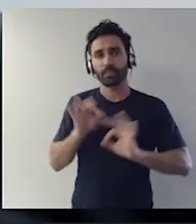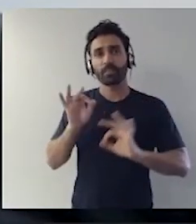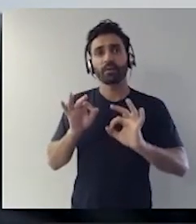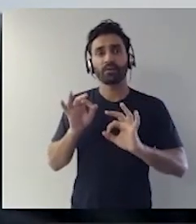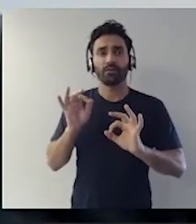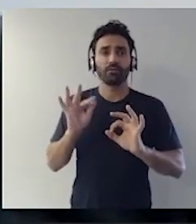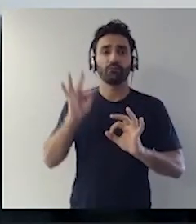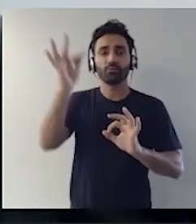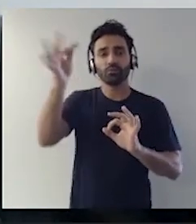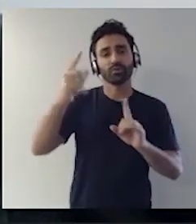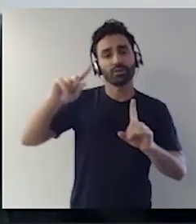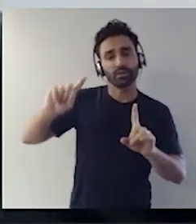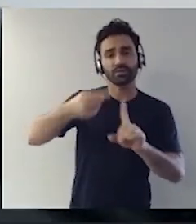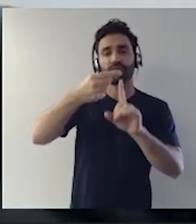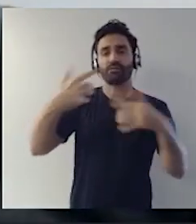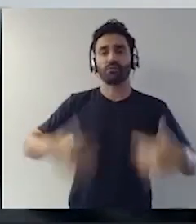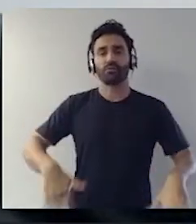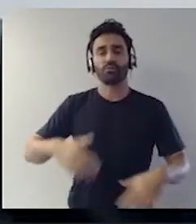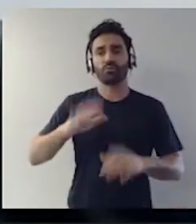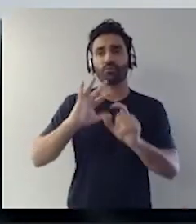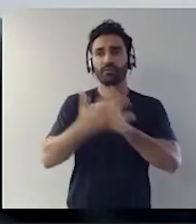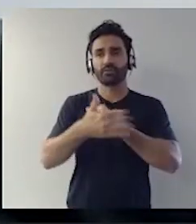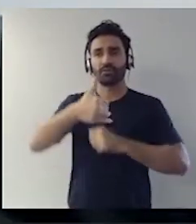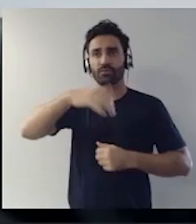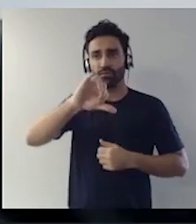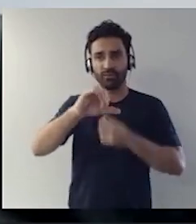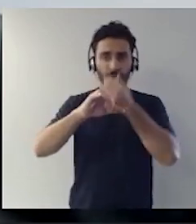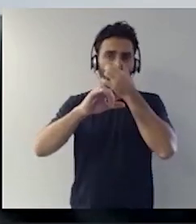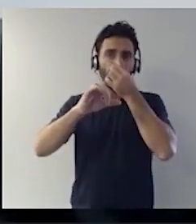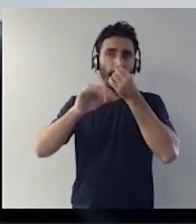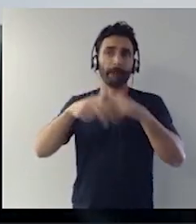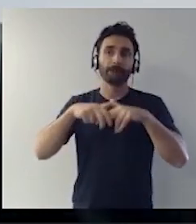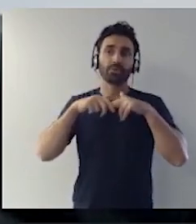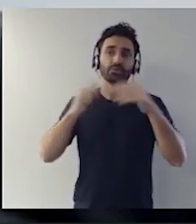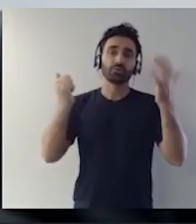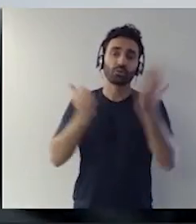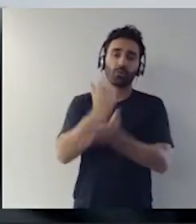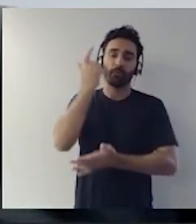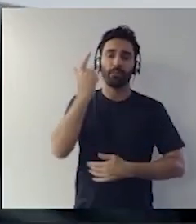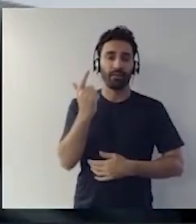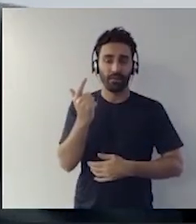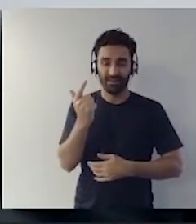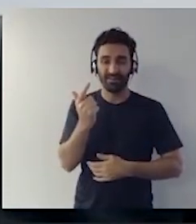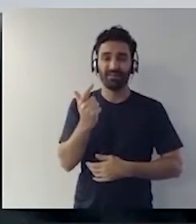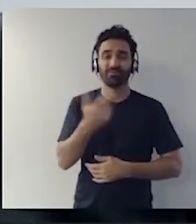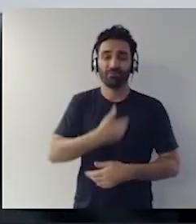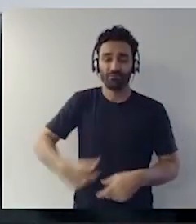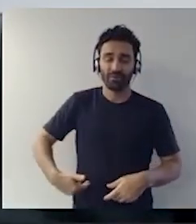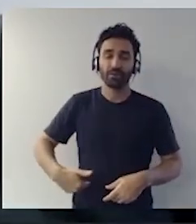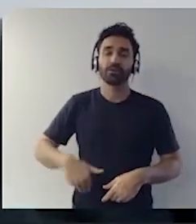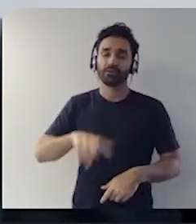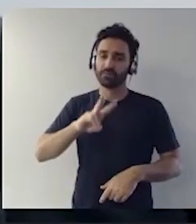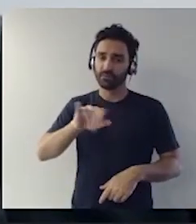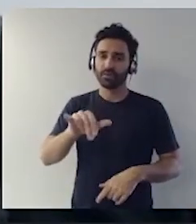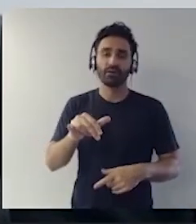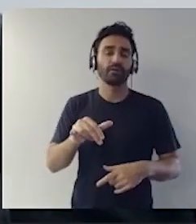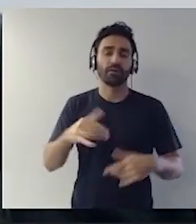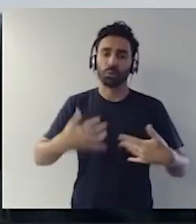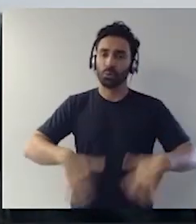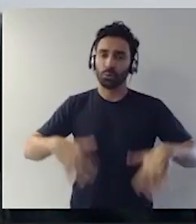da Covid-19. Então, o âmbito das compras públicas foi muito impactado e será ainda muito